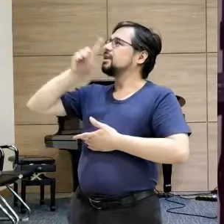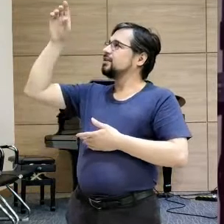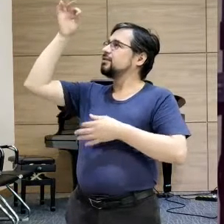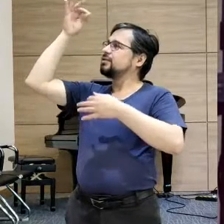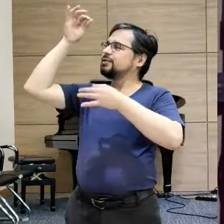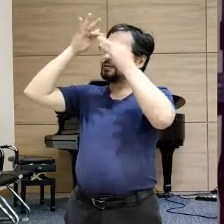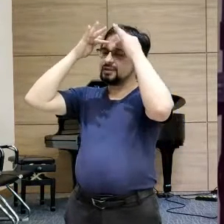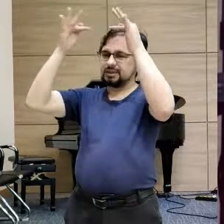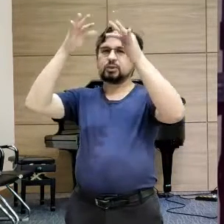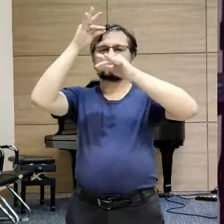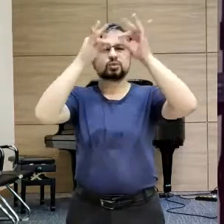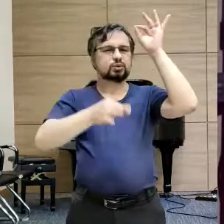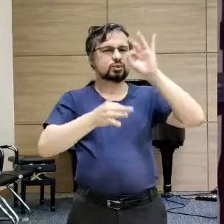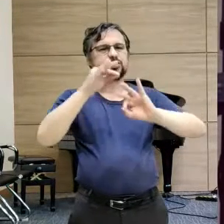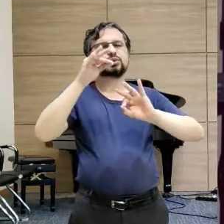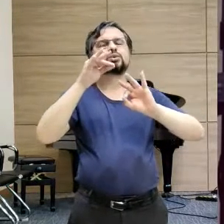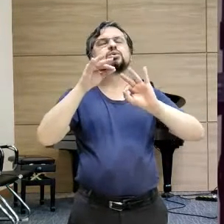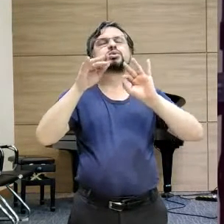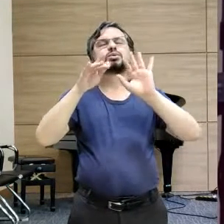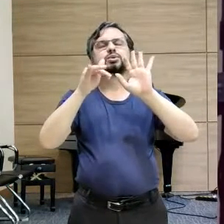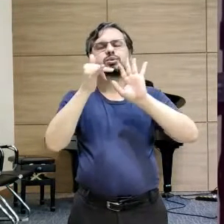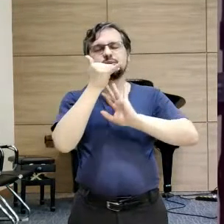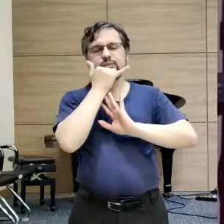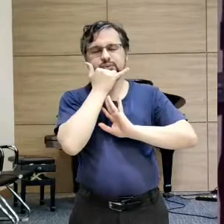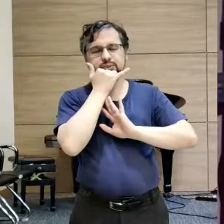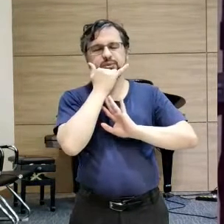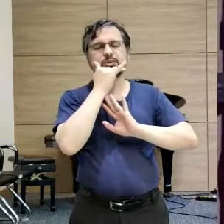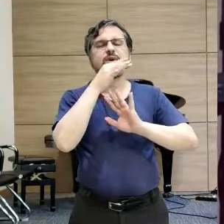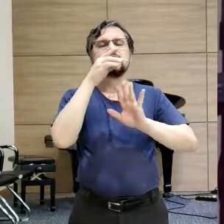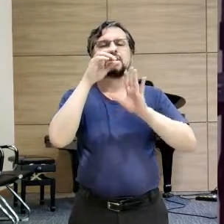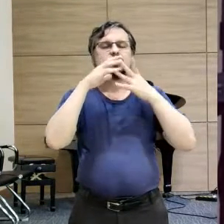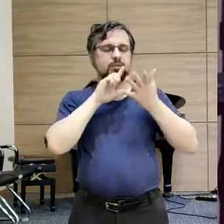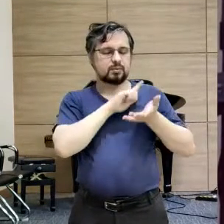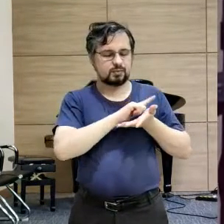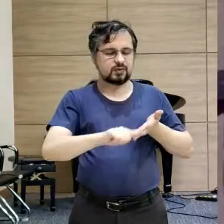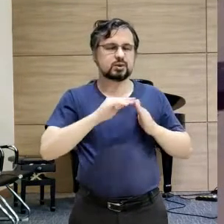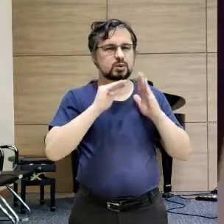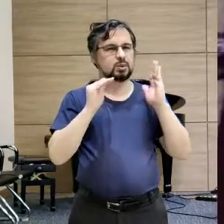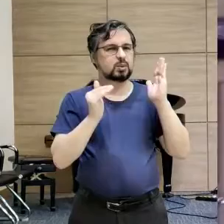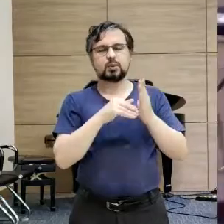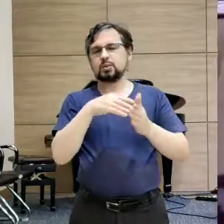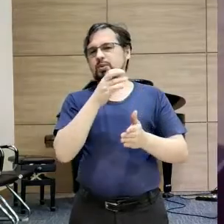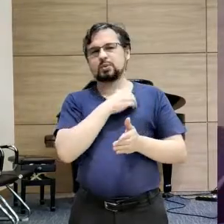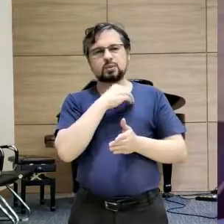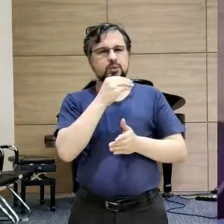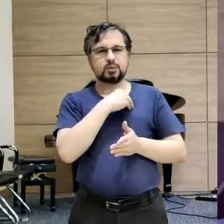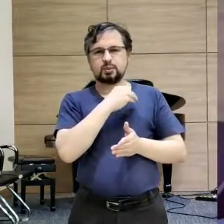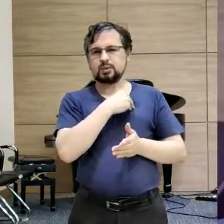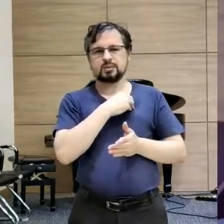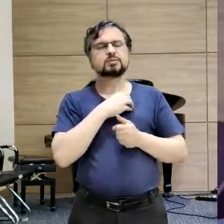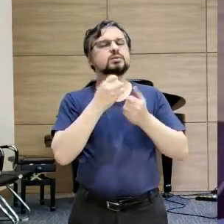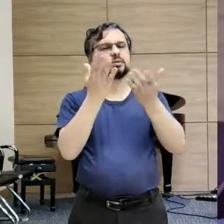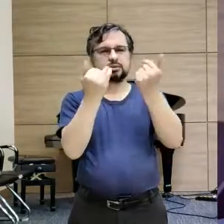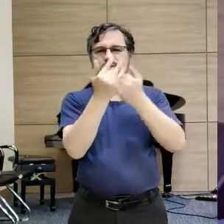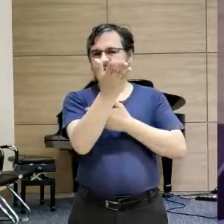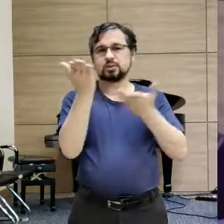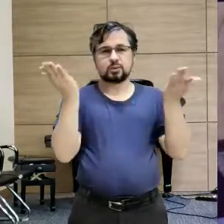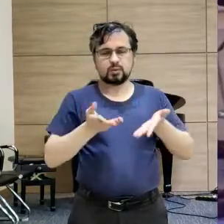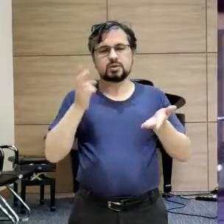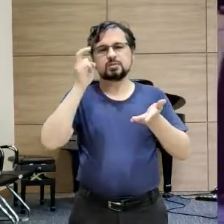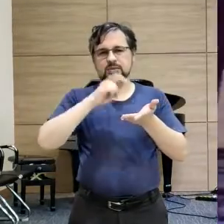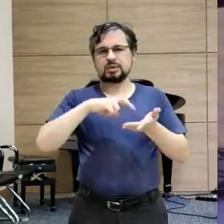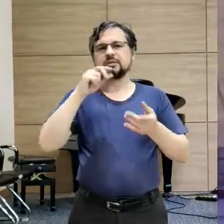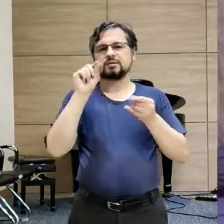perdoar e nos purificar de toda a nossa iniquidade. Eu quero convidar você hoje pela manhã a fazer